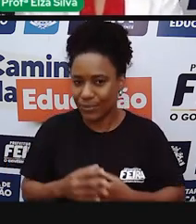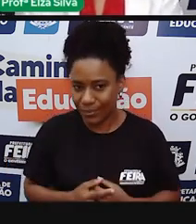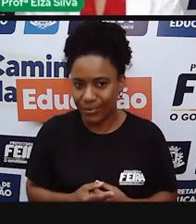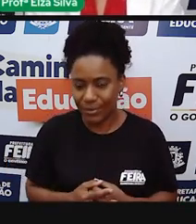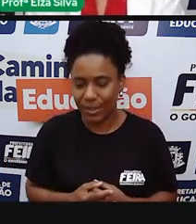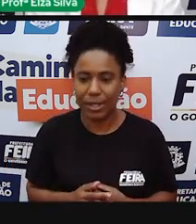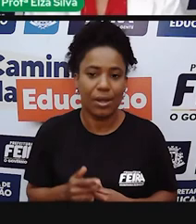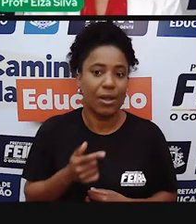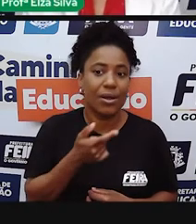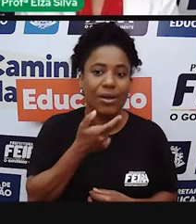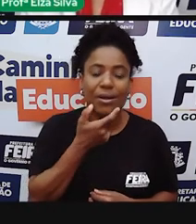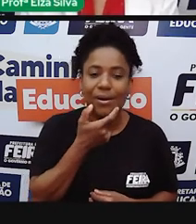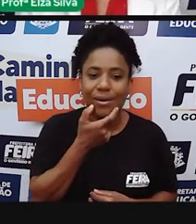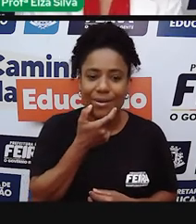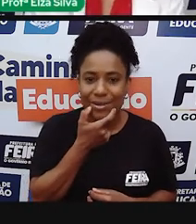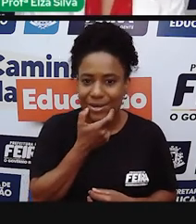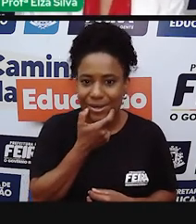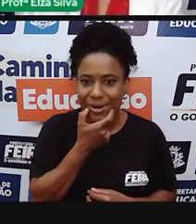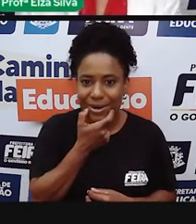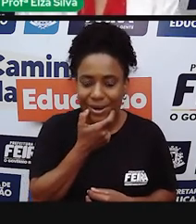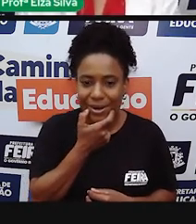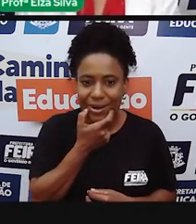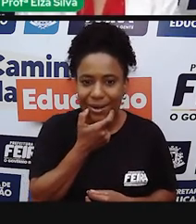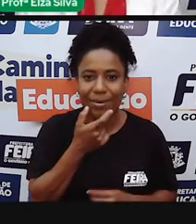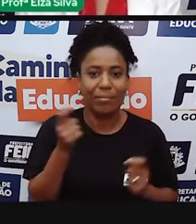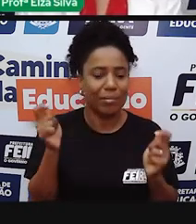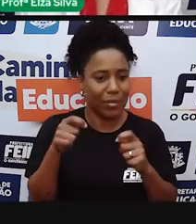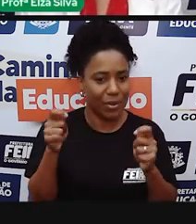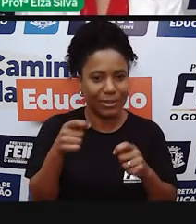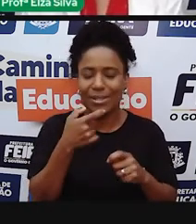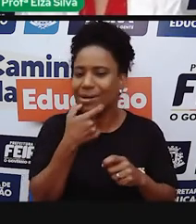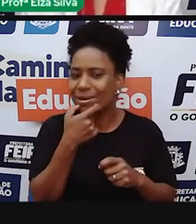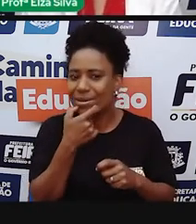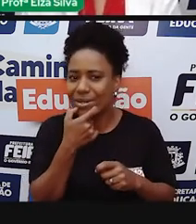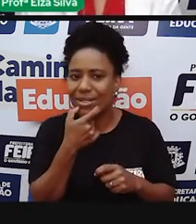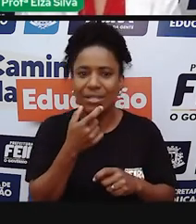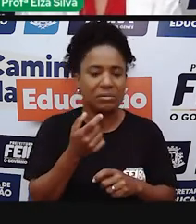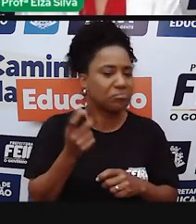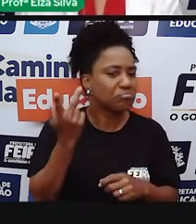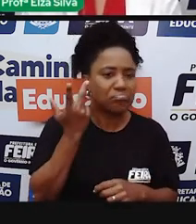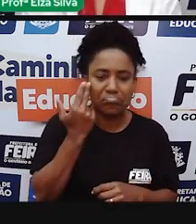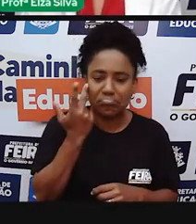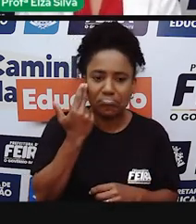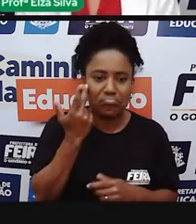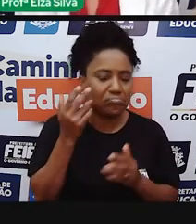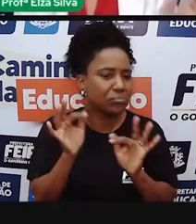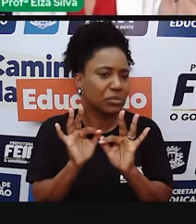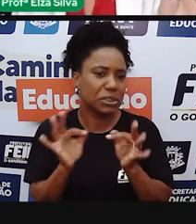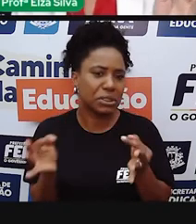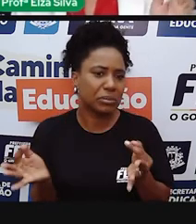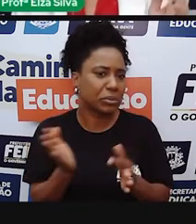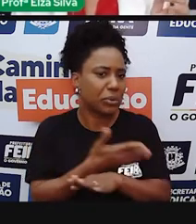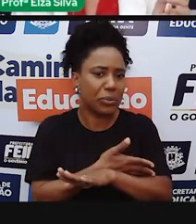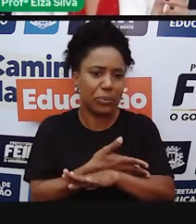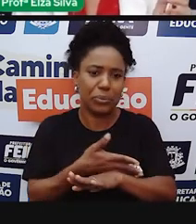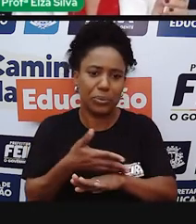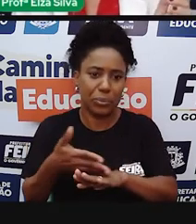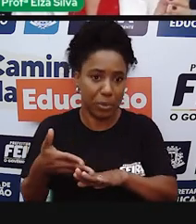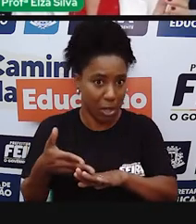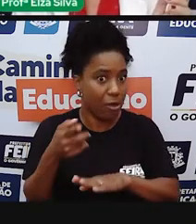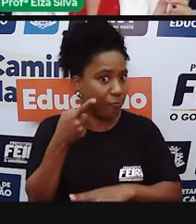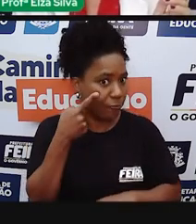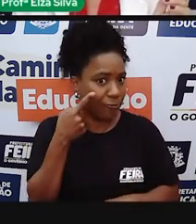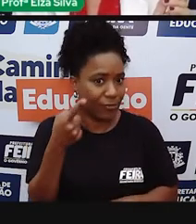inglês para nos referir, por exemplo, a ações habituais, né, aquilo que a gente faz costumeiramente.